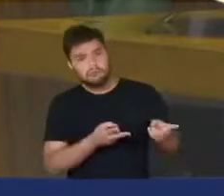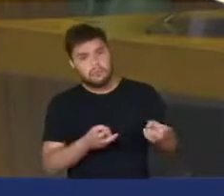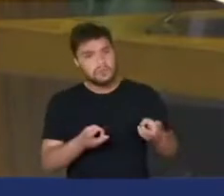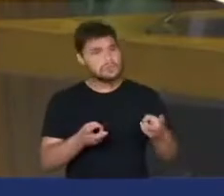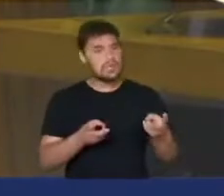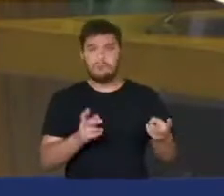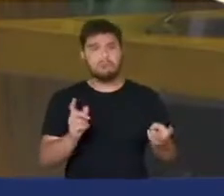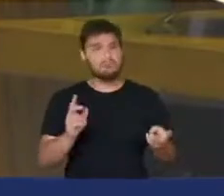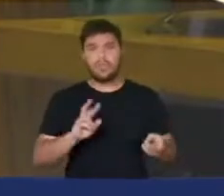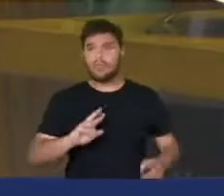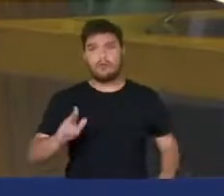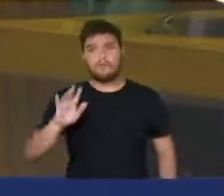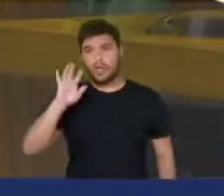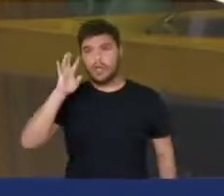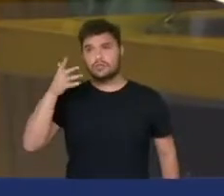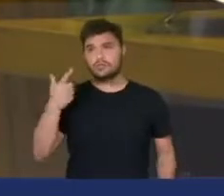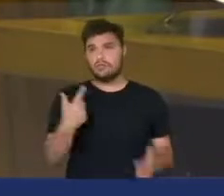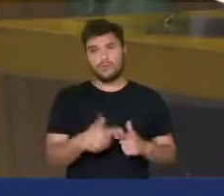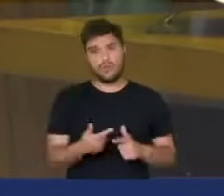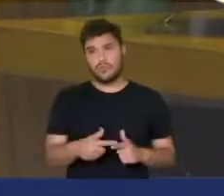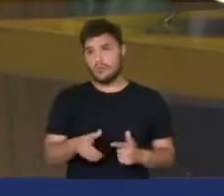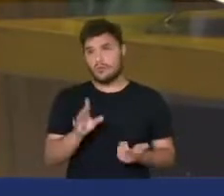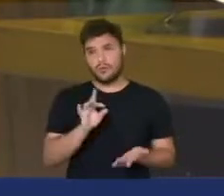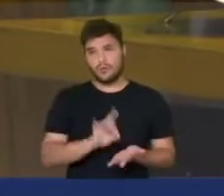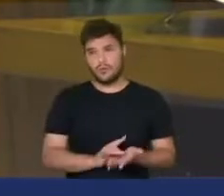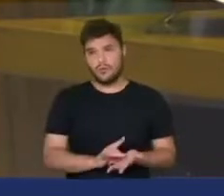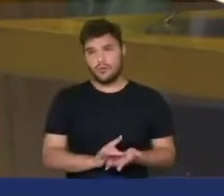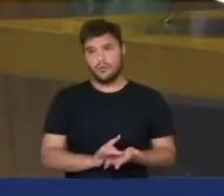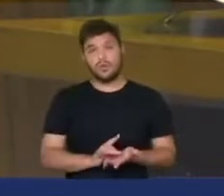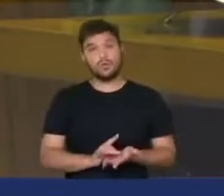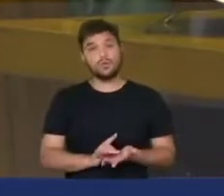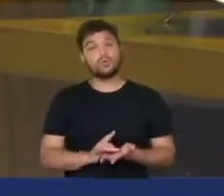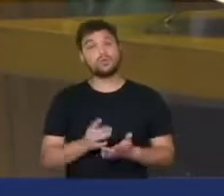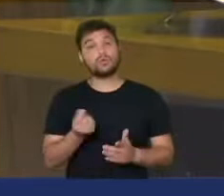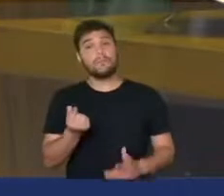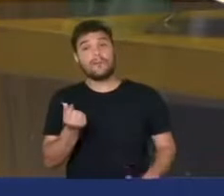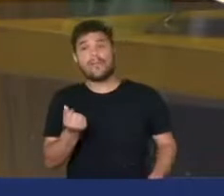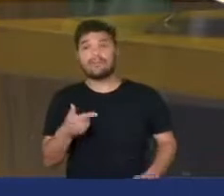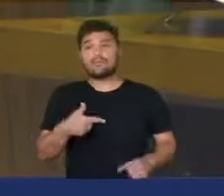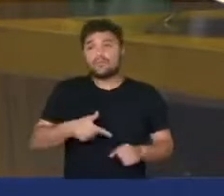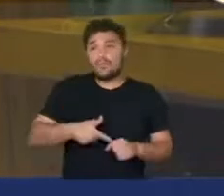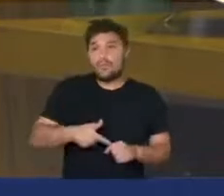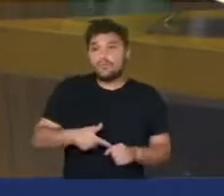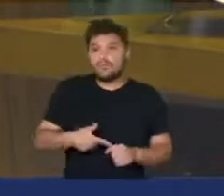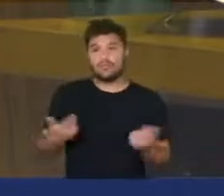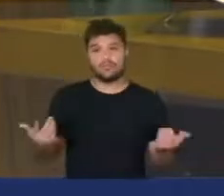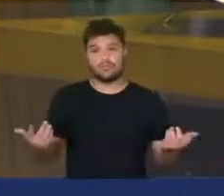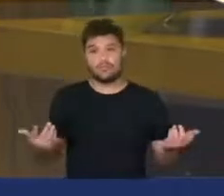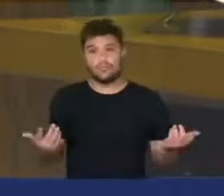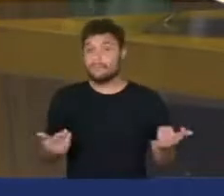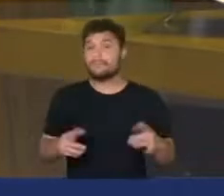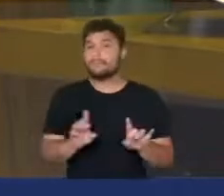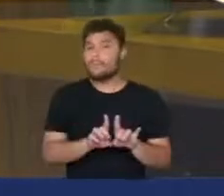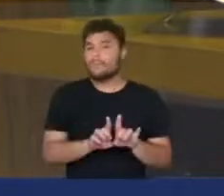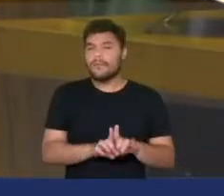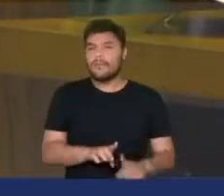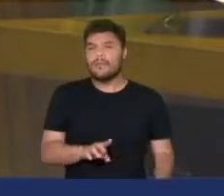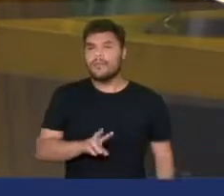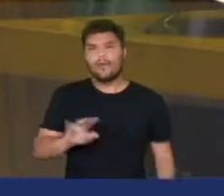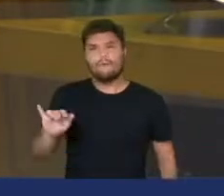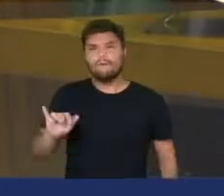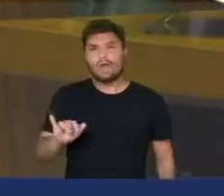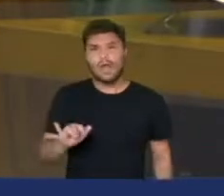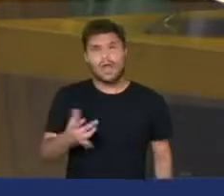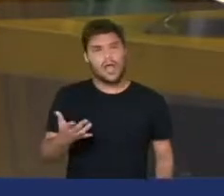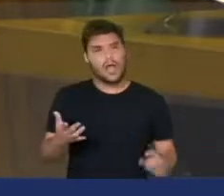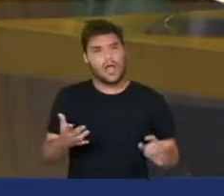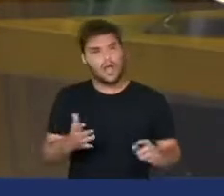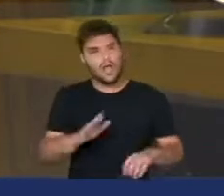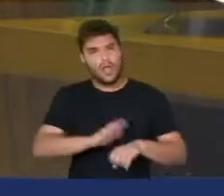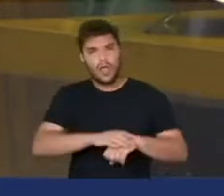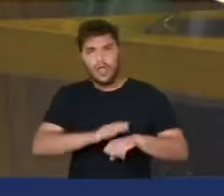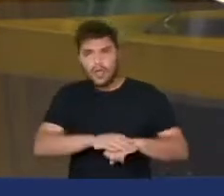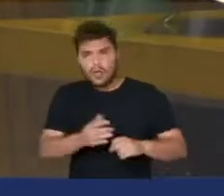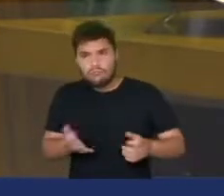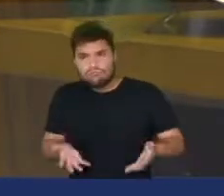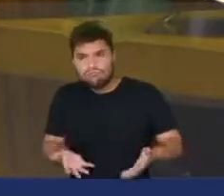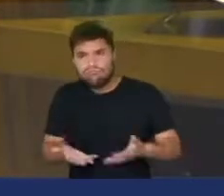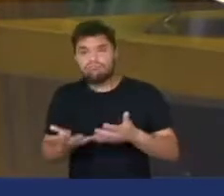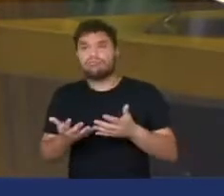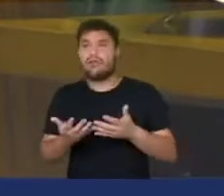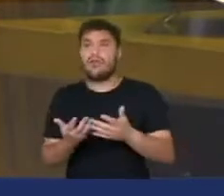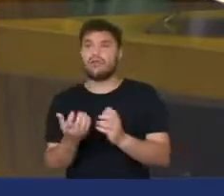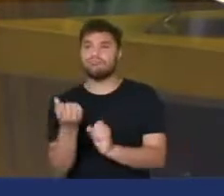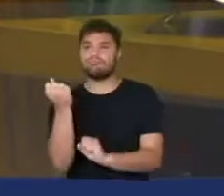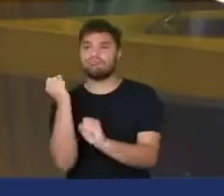resolver o problema efetivo dos preços dos combustíveis e nem sequer da autossuficiência no refino.